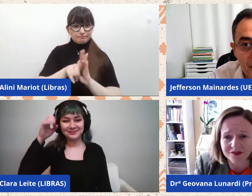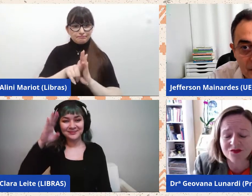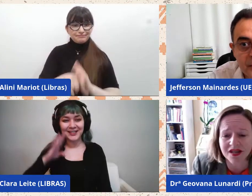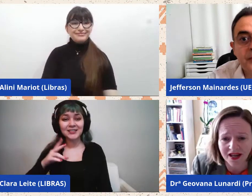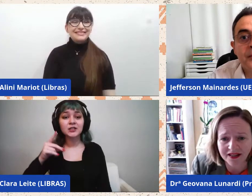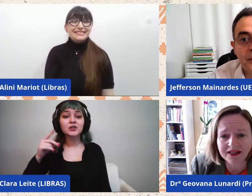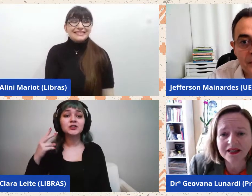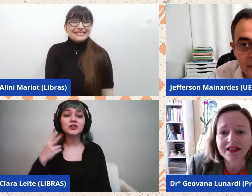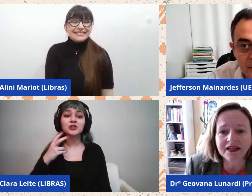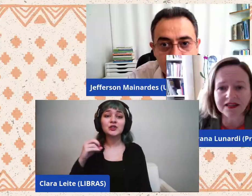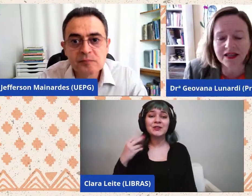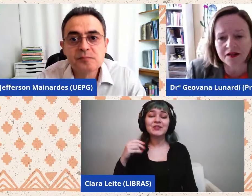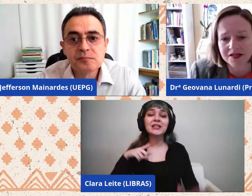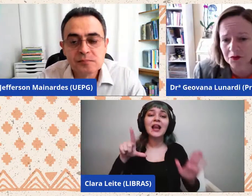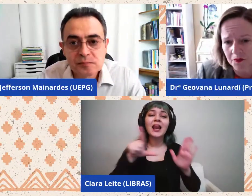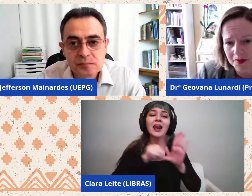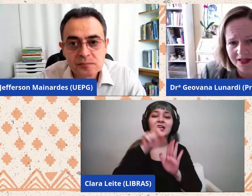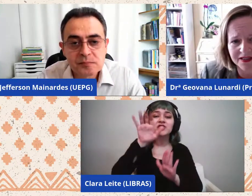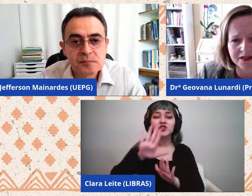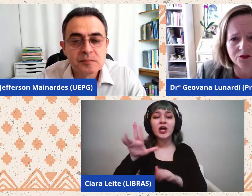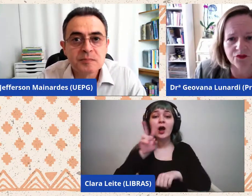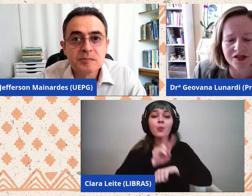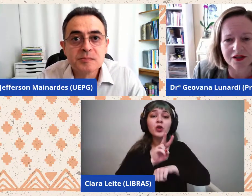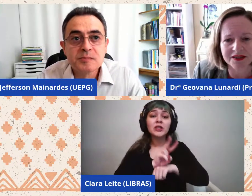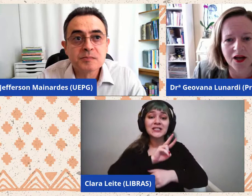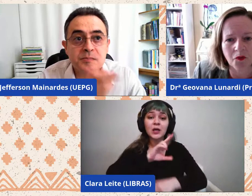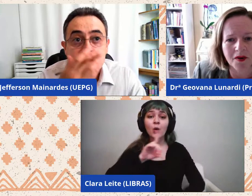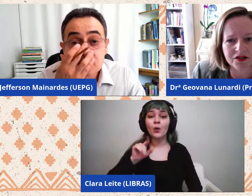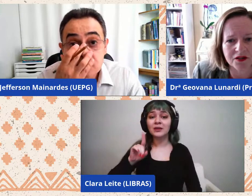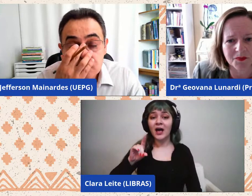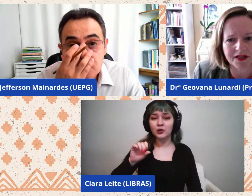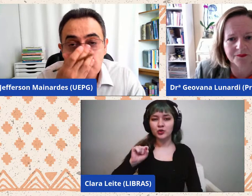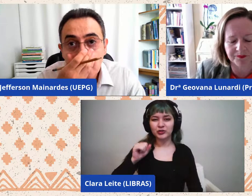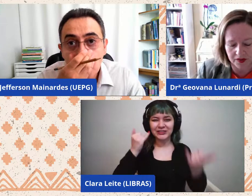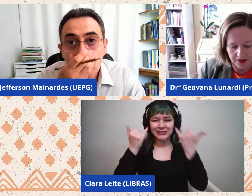dos Dados, né? E que, se eu não me engano, fez até